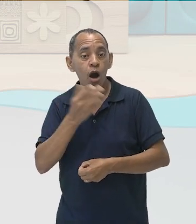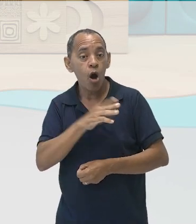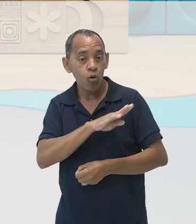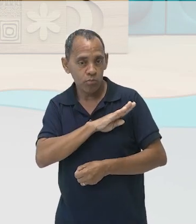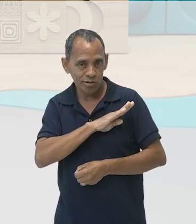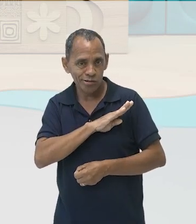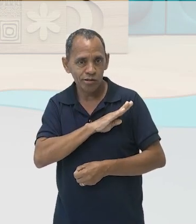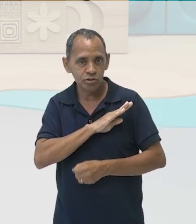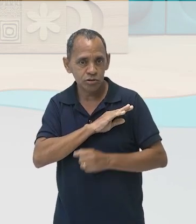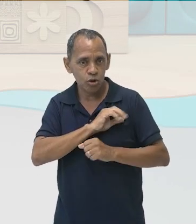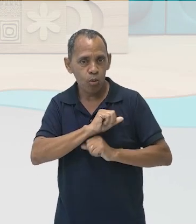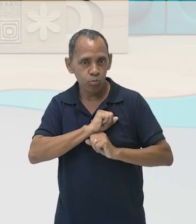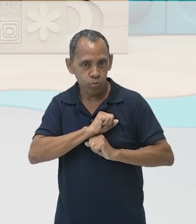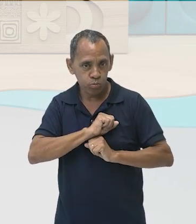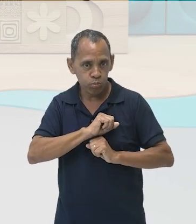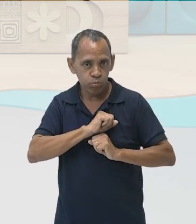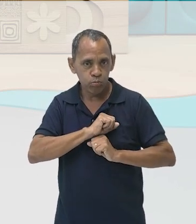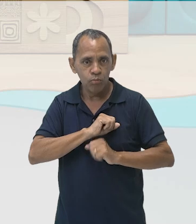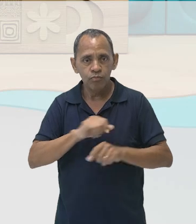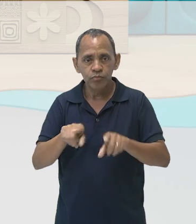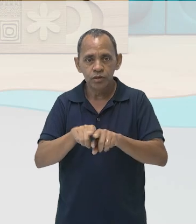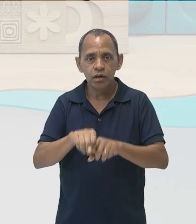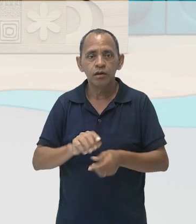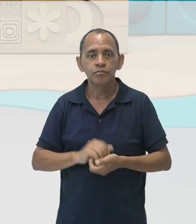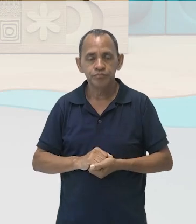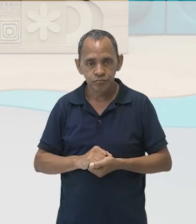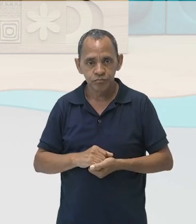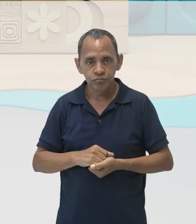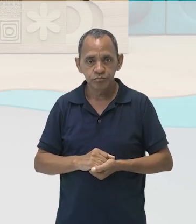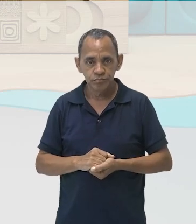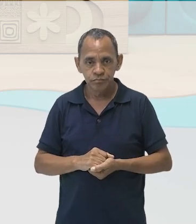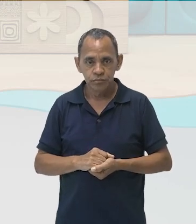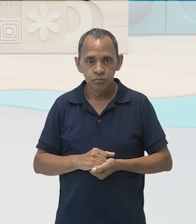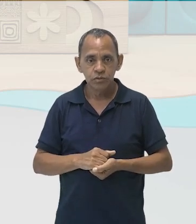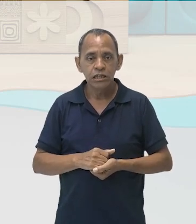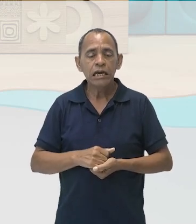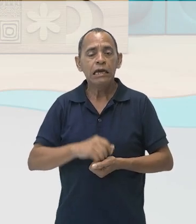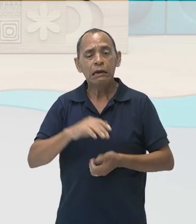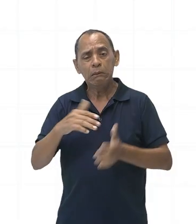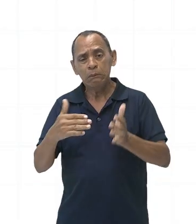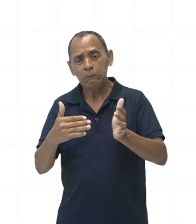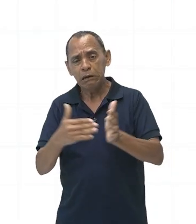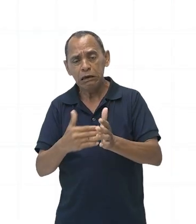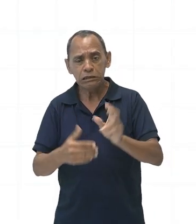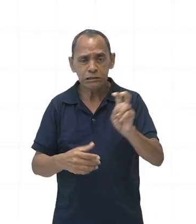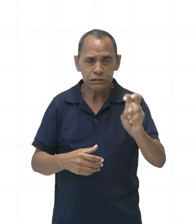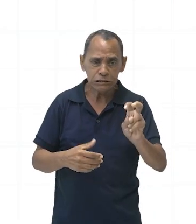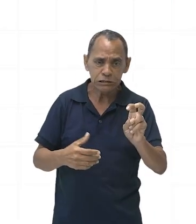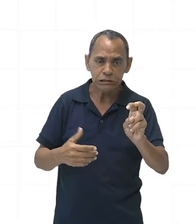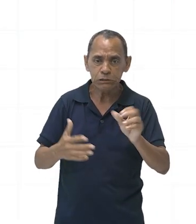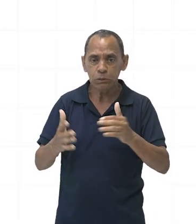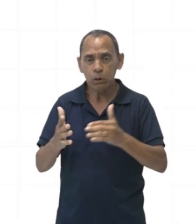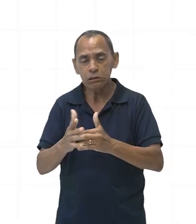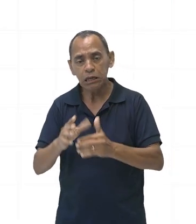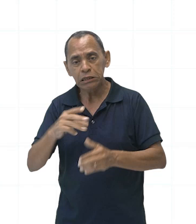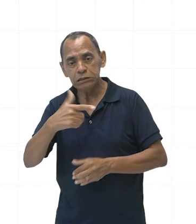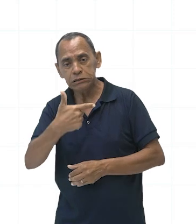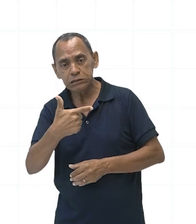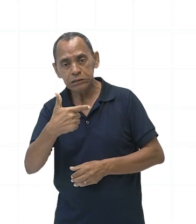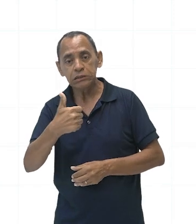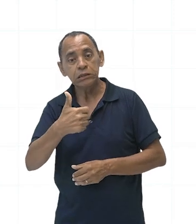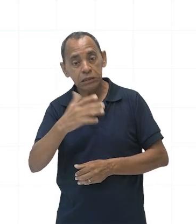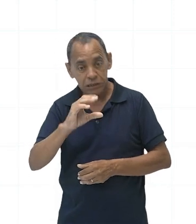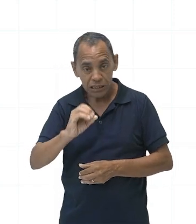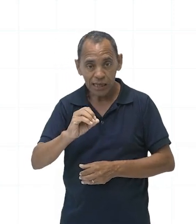vai acontecer entre 5 e 10 minutos. Vamos ver quais são os benefícios dessa prática? Bom,